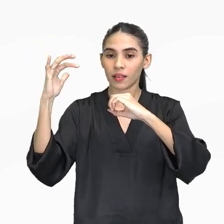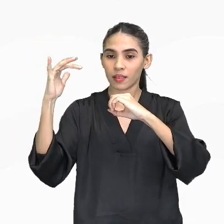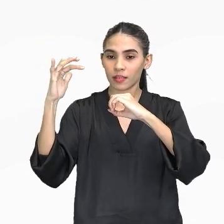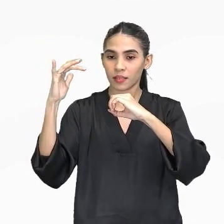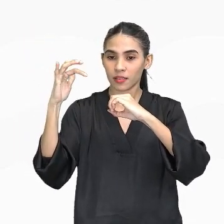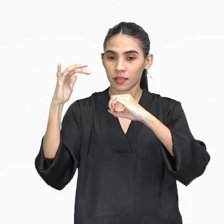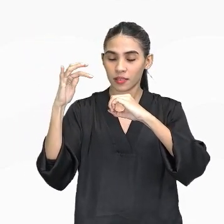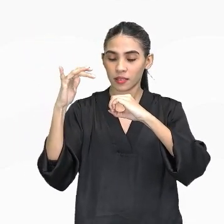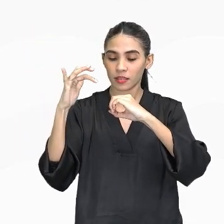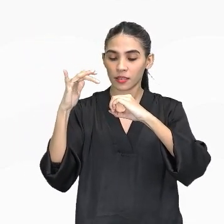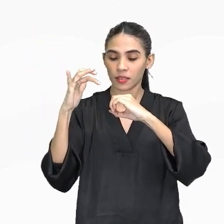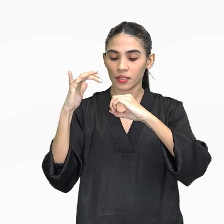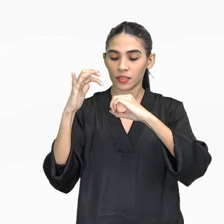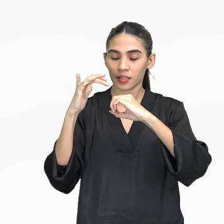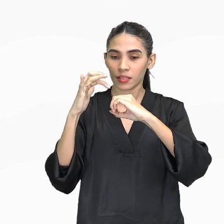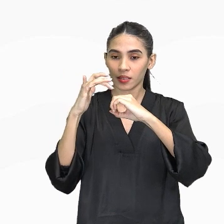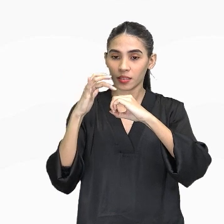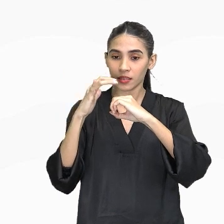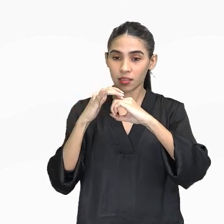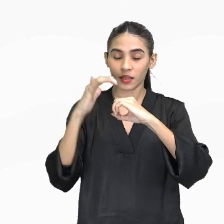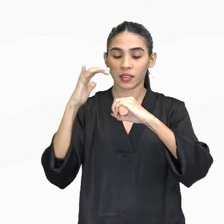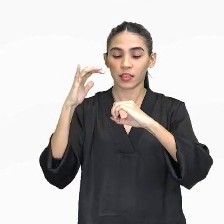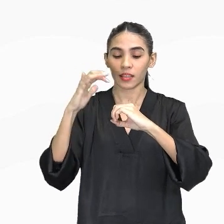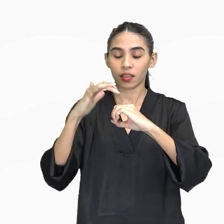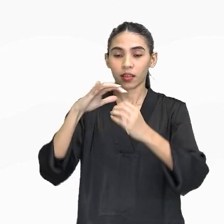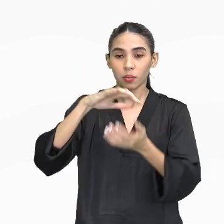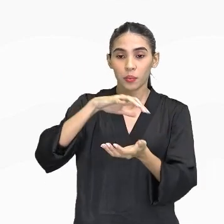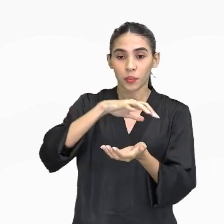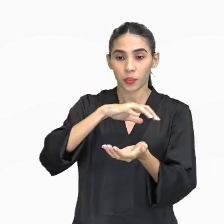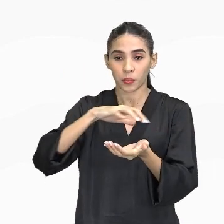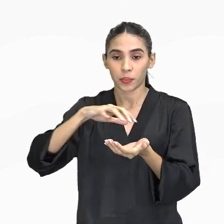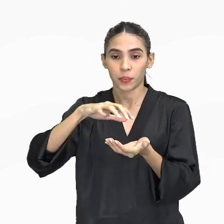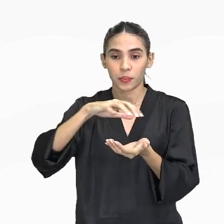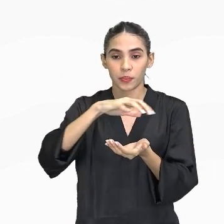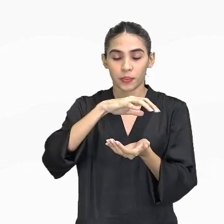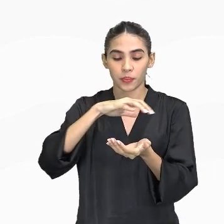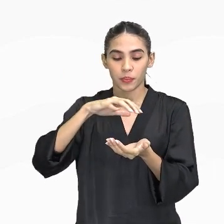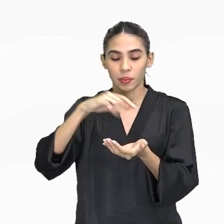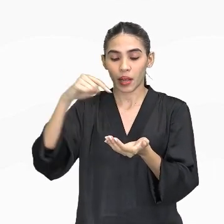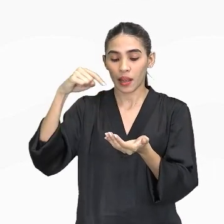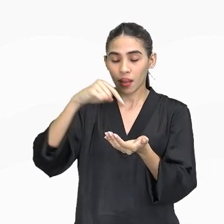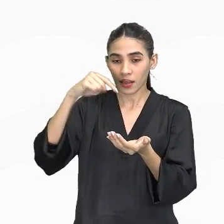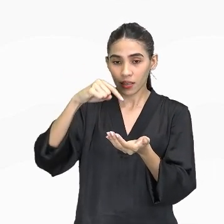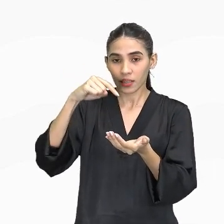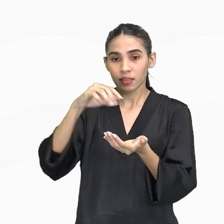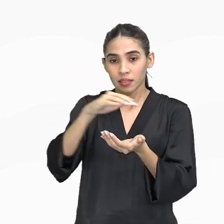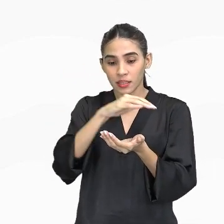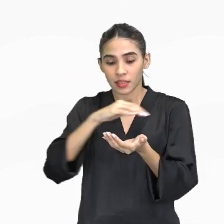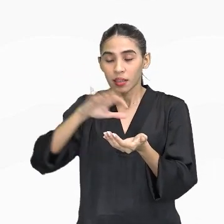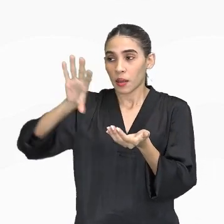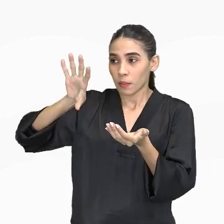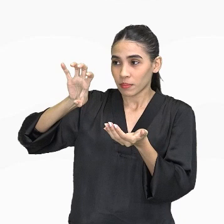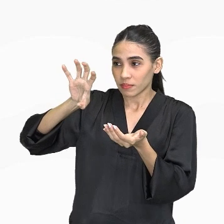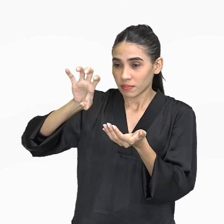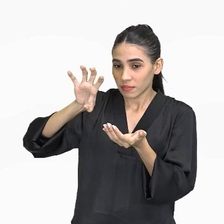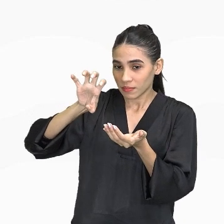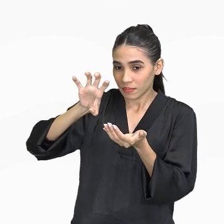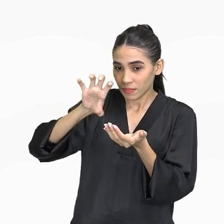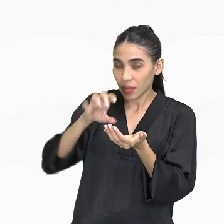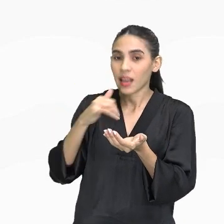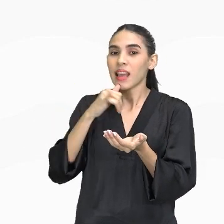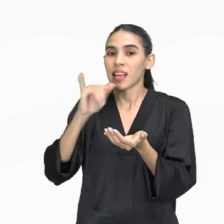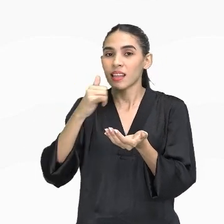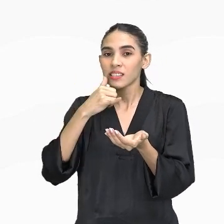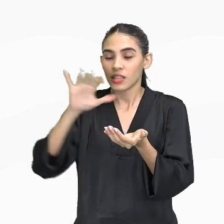lá da sua superfície, ela chega até aqui a superfície da Terra, a superfície da Terra absorve uma parte dessa